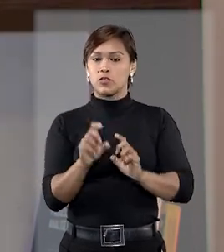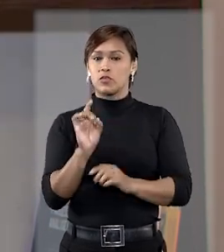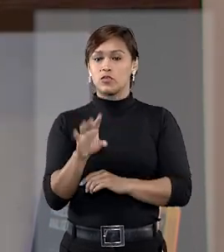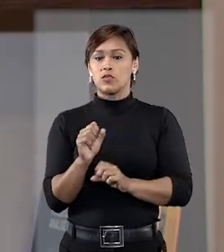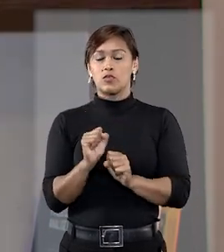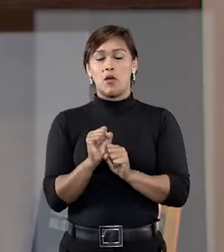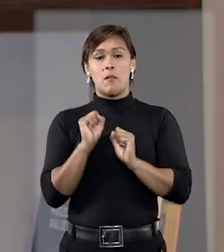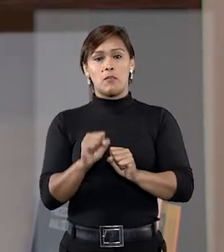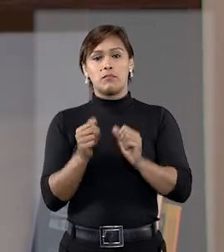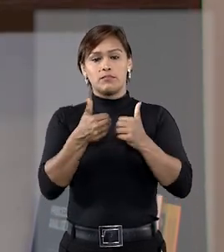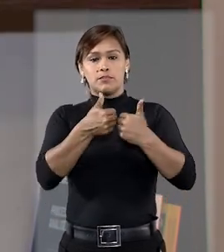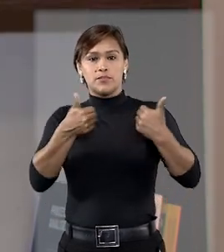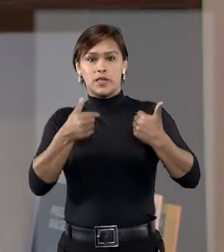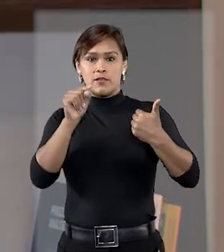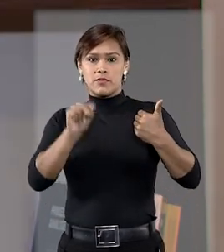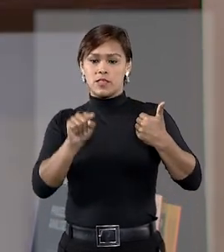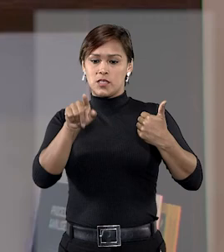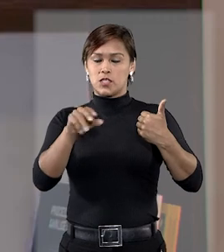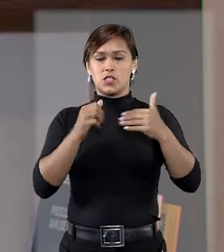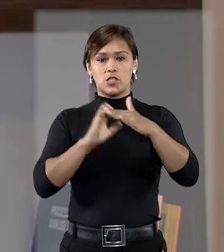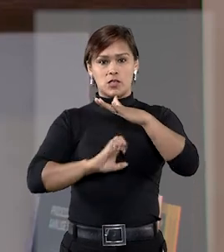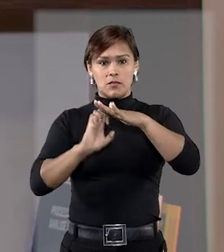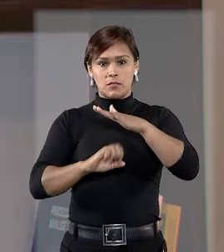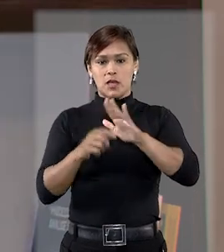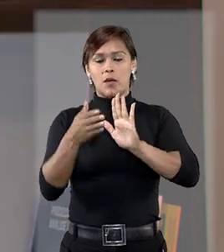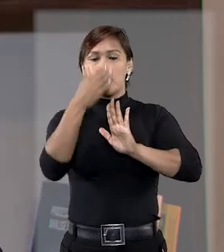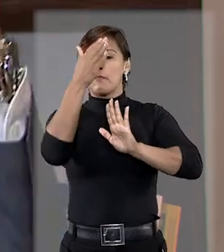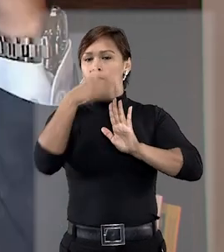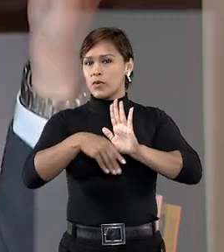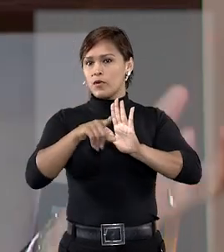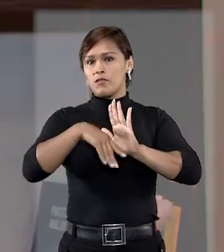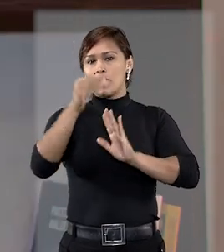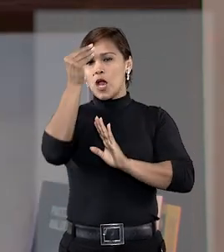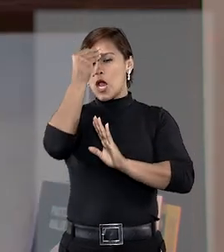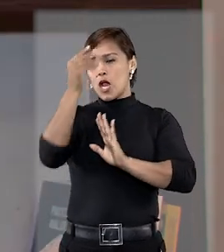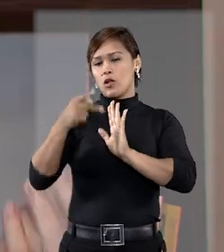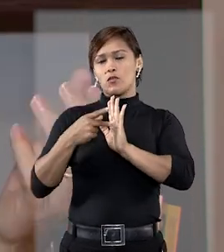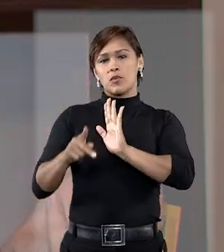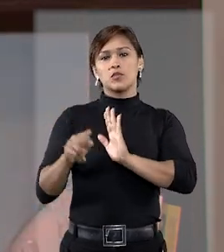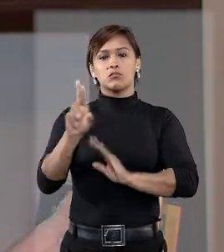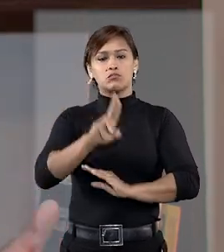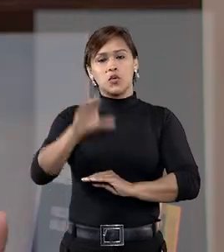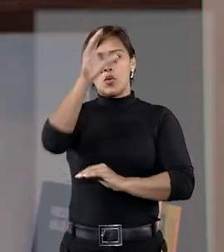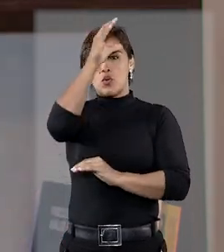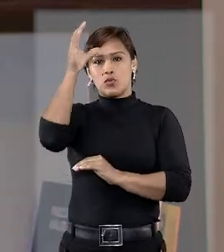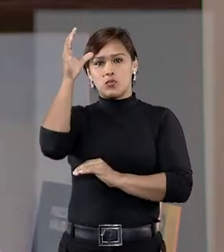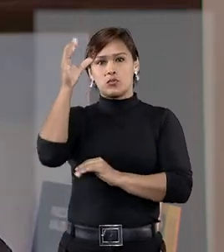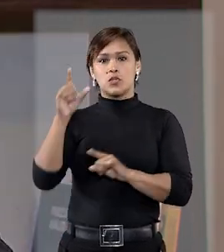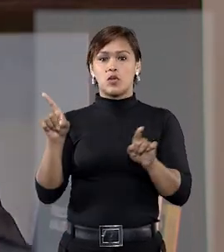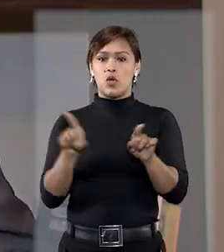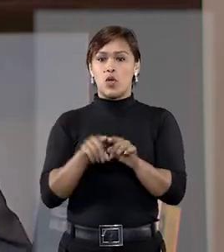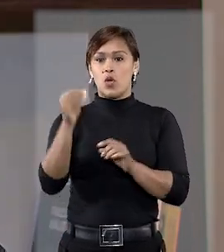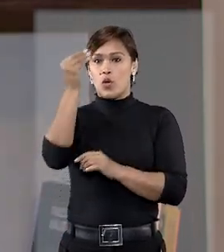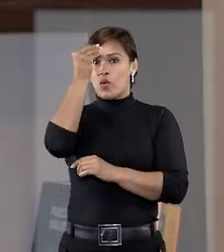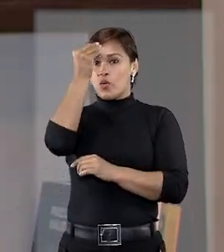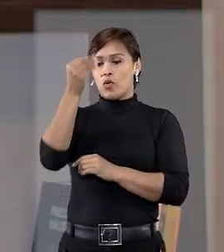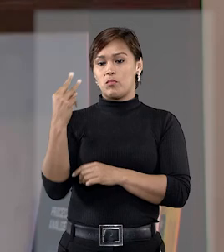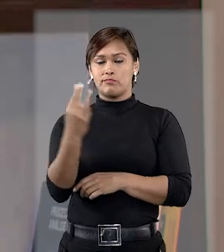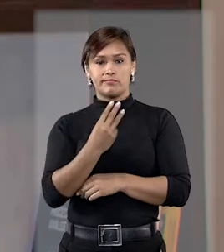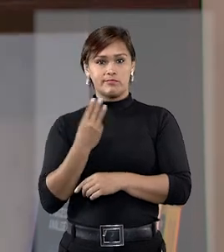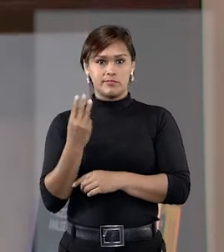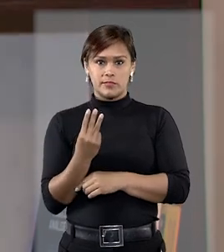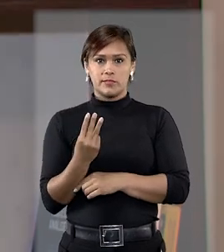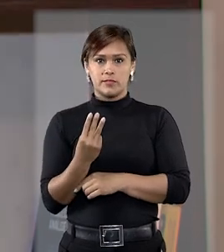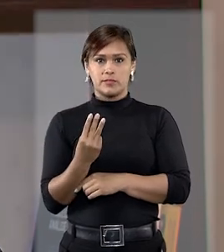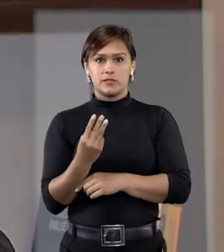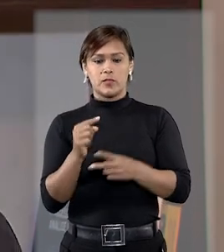ser afastada se ele, o fornecedor, comprovar culpa exclusiva do consumidor, culpa de um